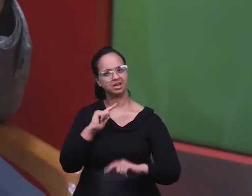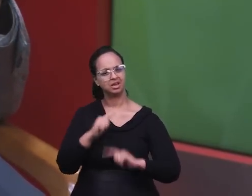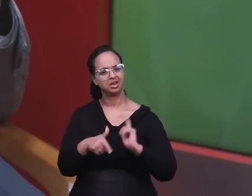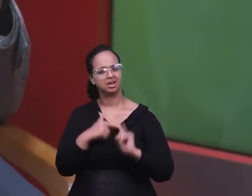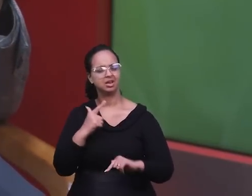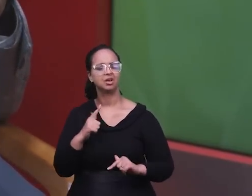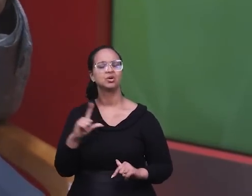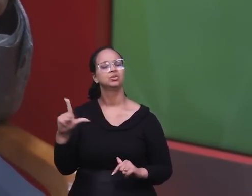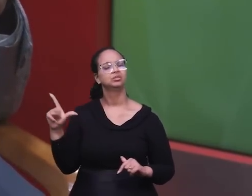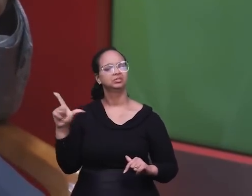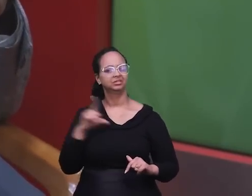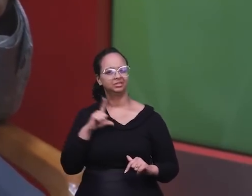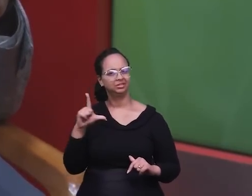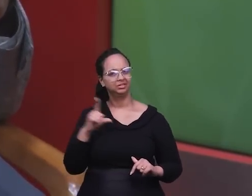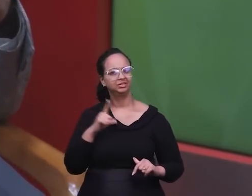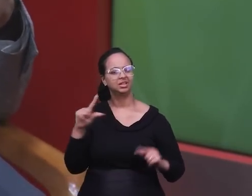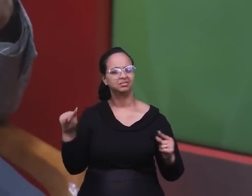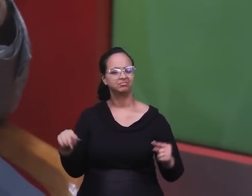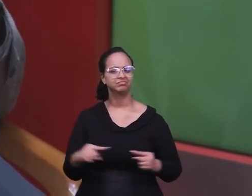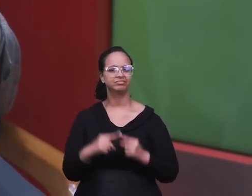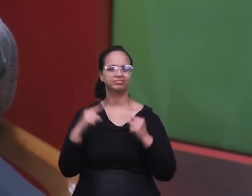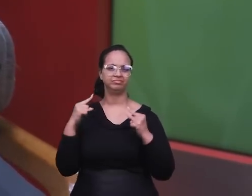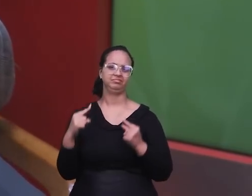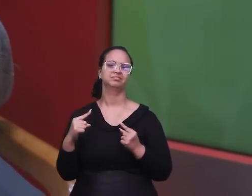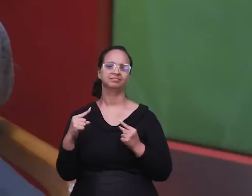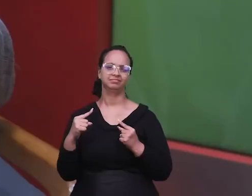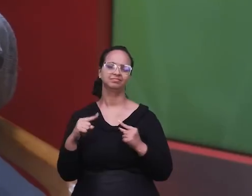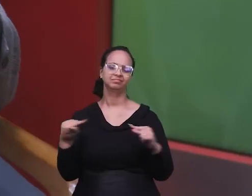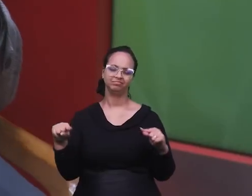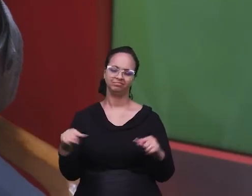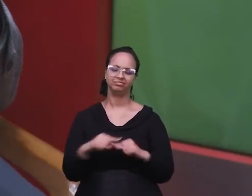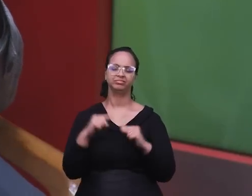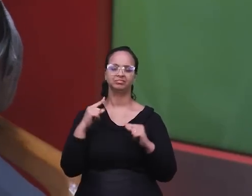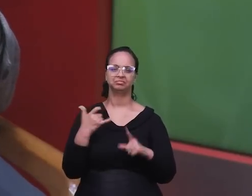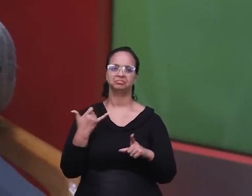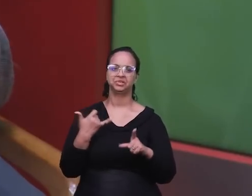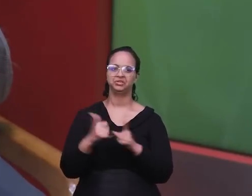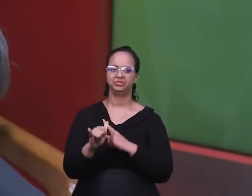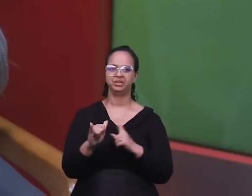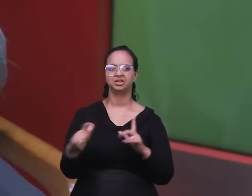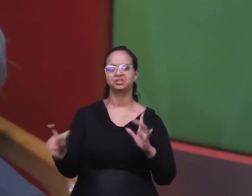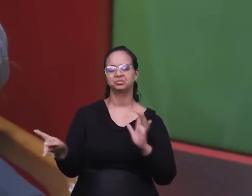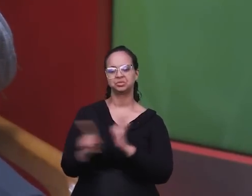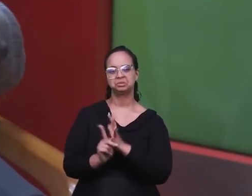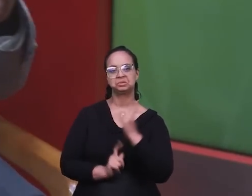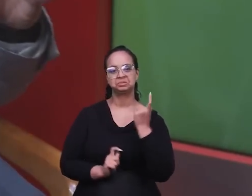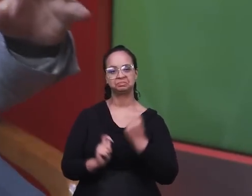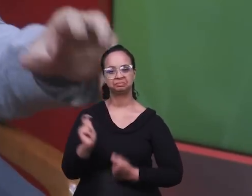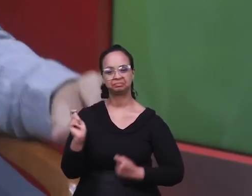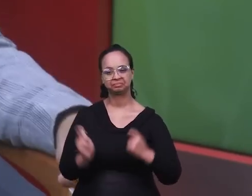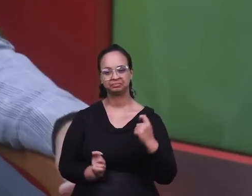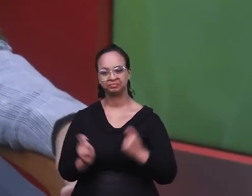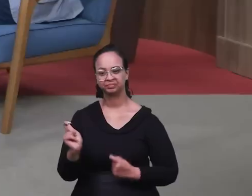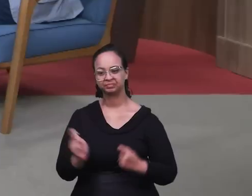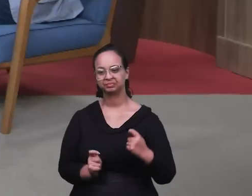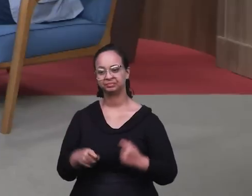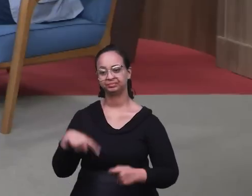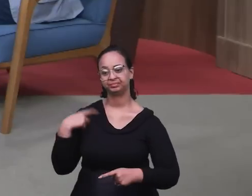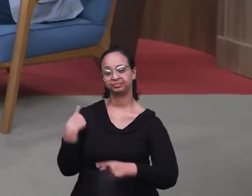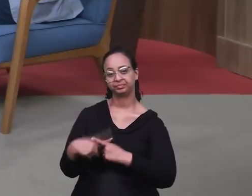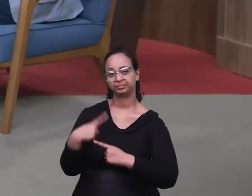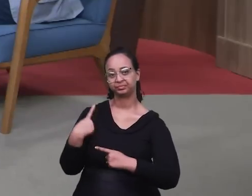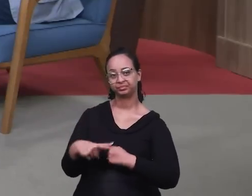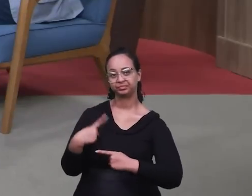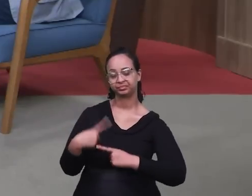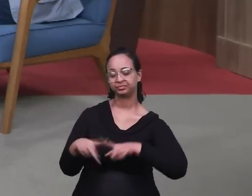né? Isso tem um aspecto assim, profético desse pastoreio. Glória né? a Deus.